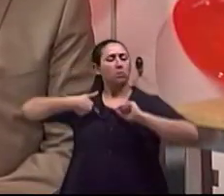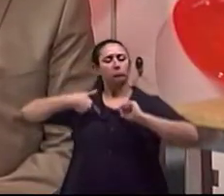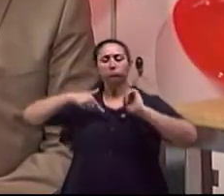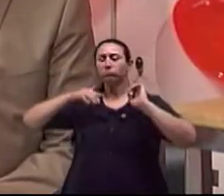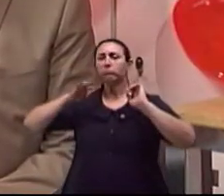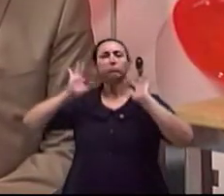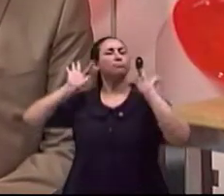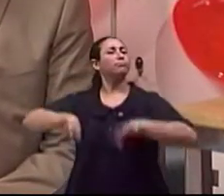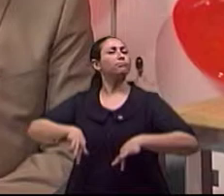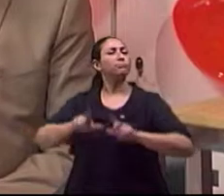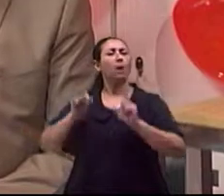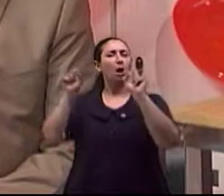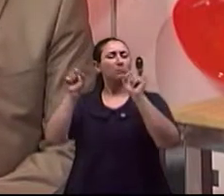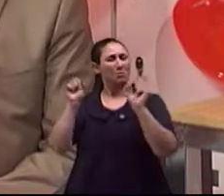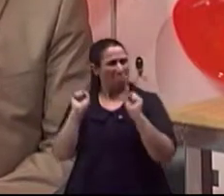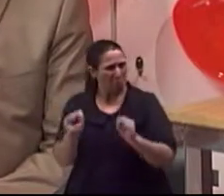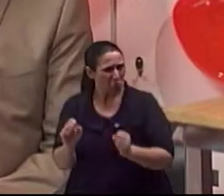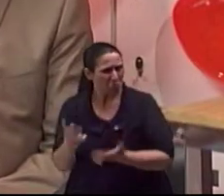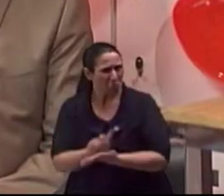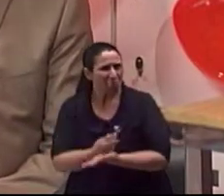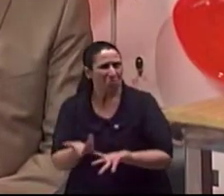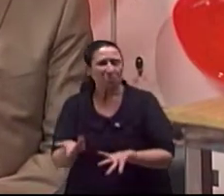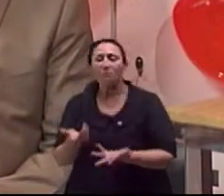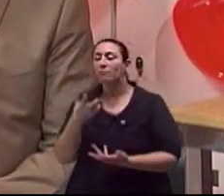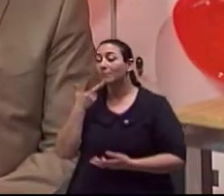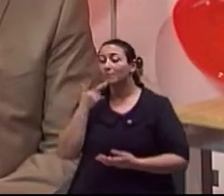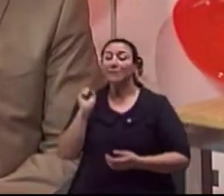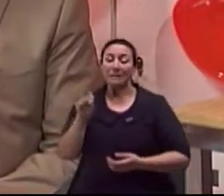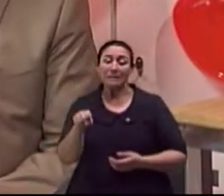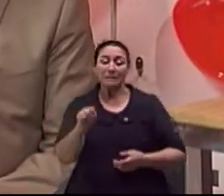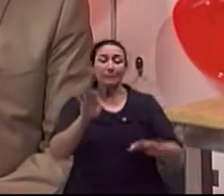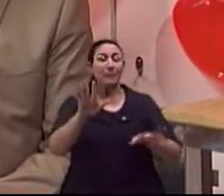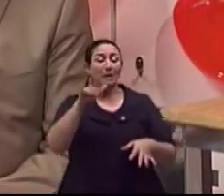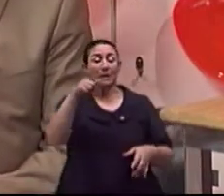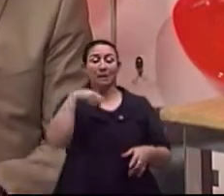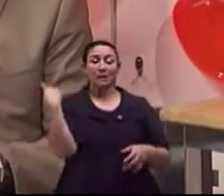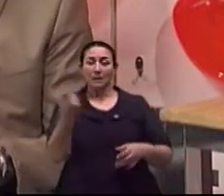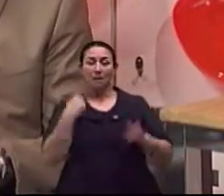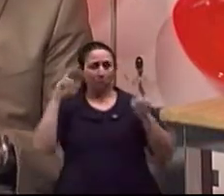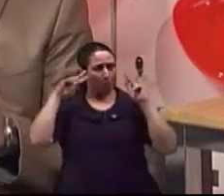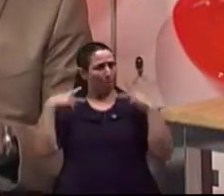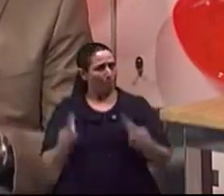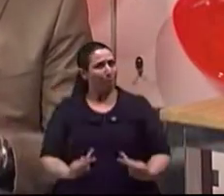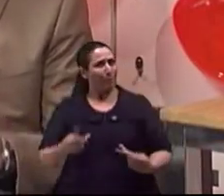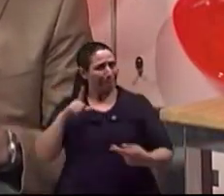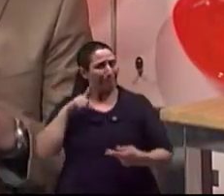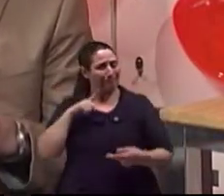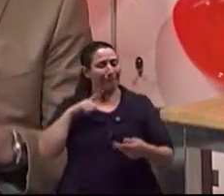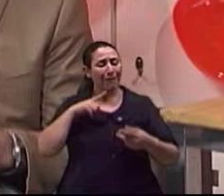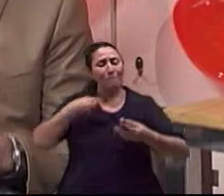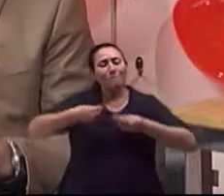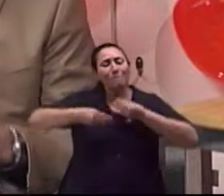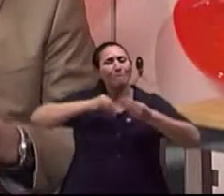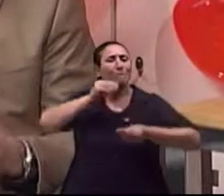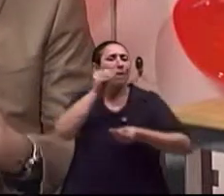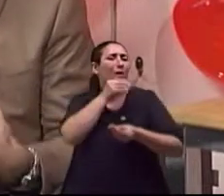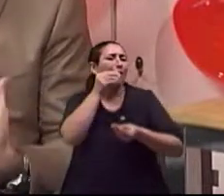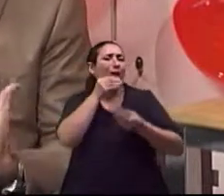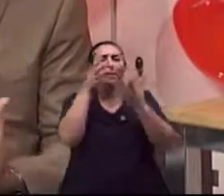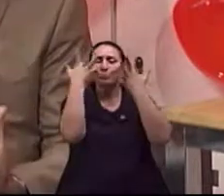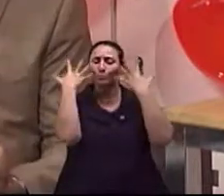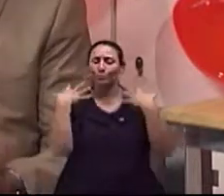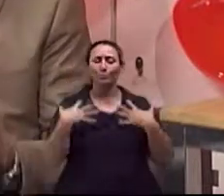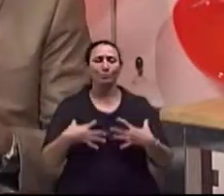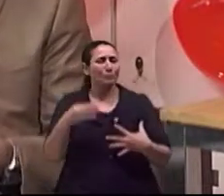foco unificador do ser o ser humano fragmentado ele é frágil e o ser humano integrado Uno Ele tem